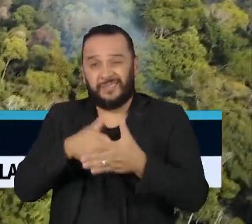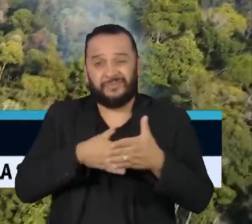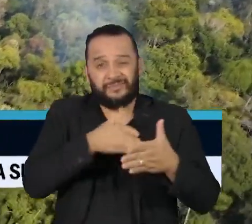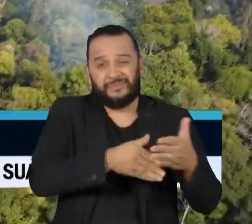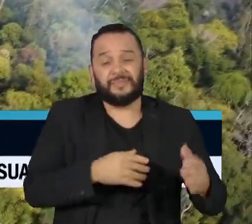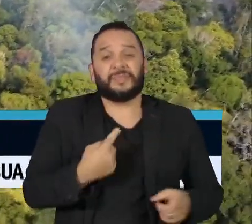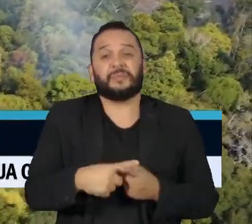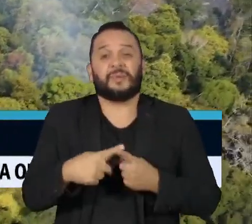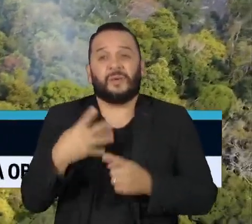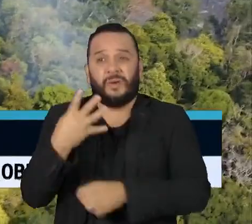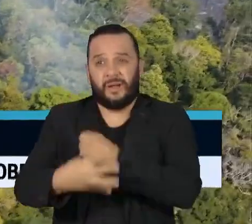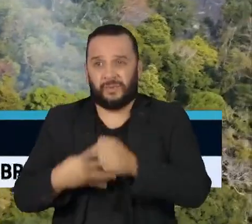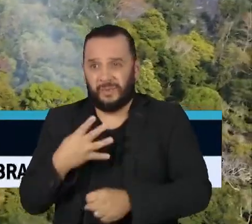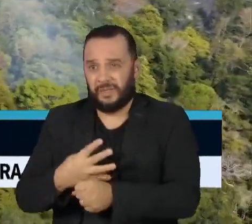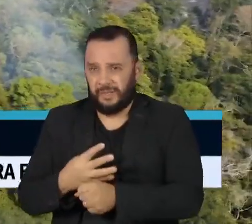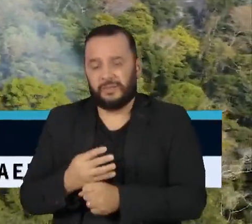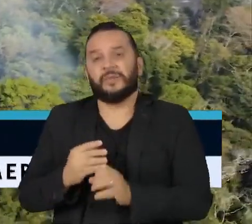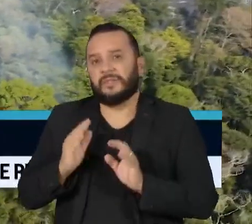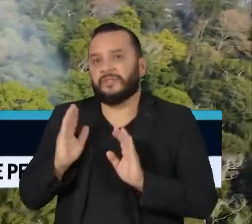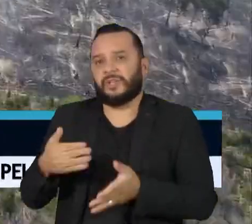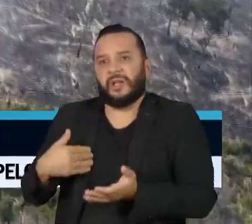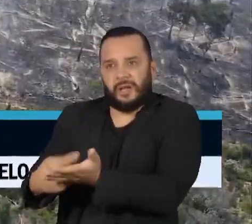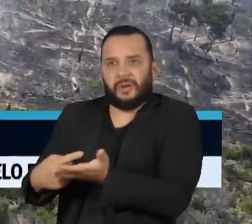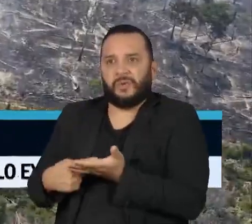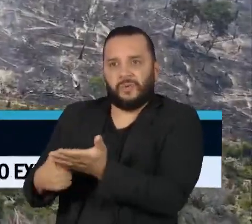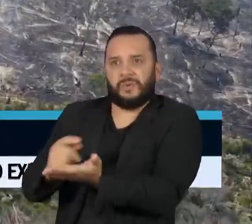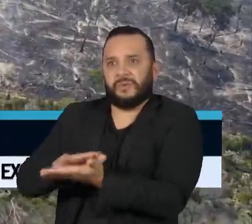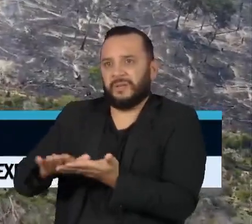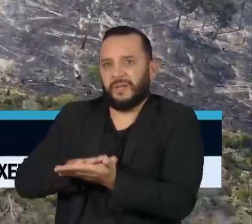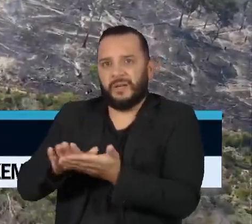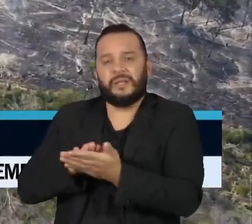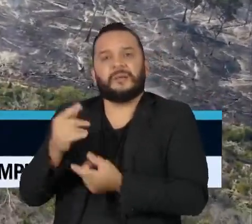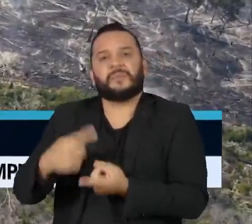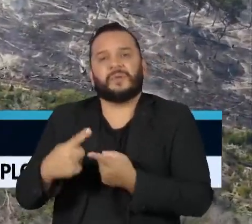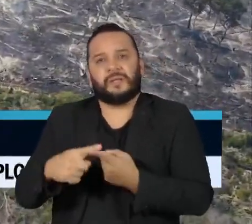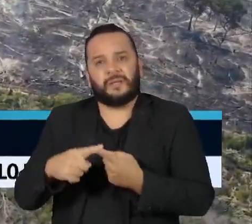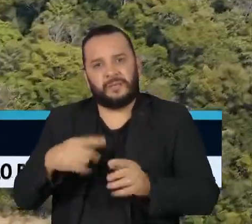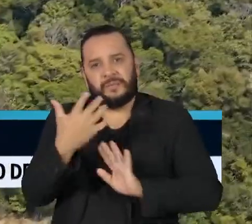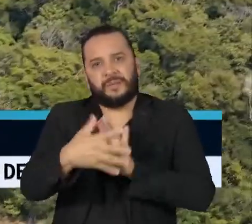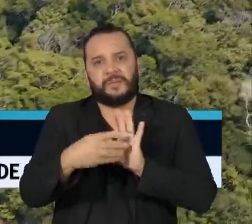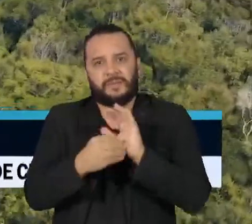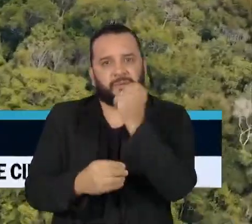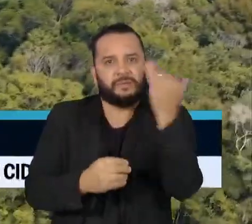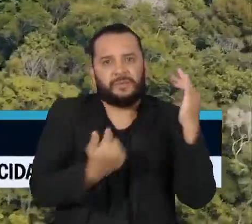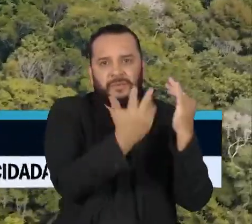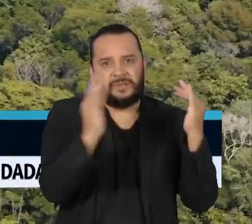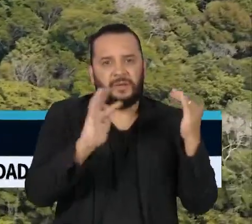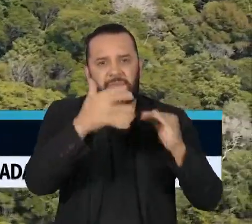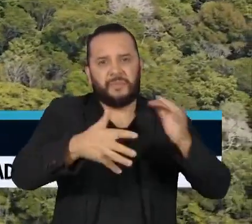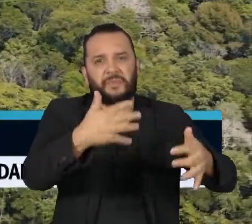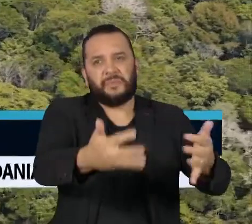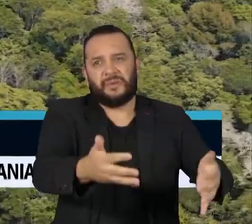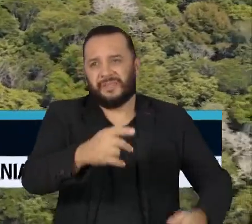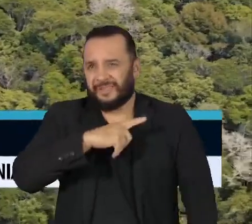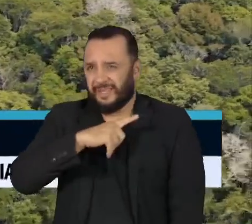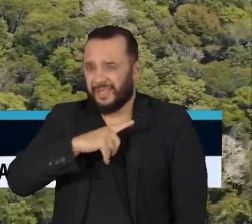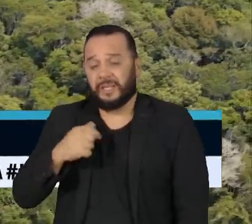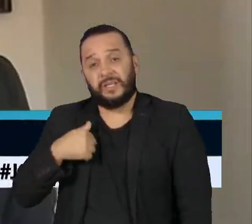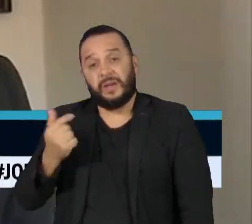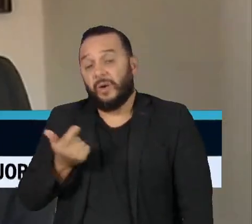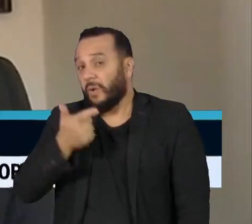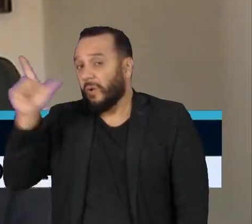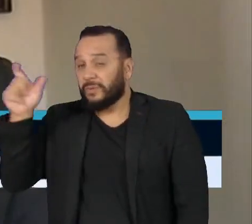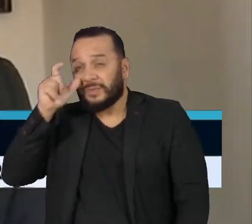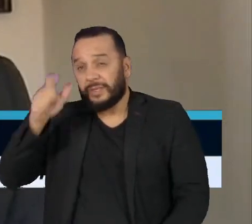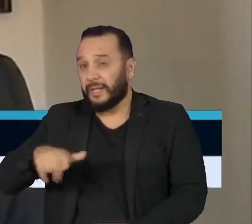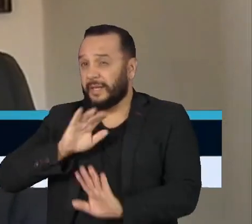quatro anos, as tratativas não avançaram por causa do desmatamento no Brasil, mas outros interesses estão em jogo.